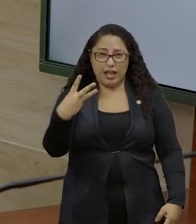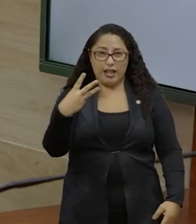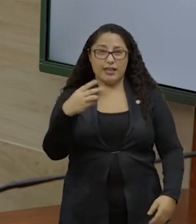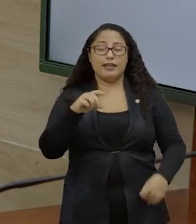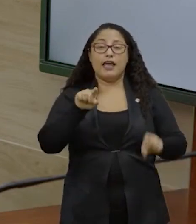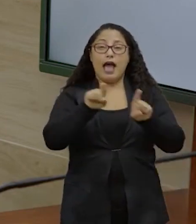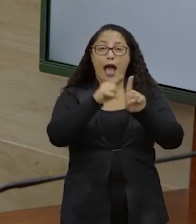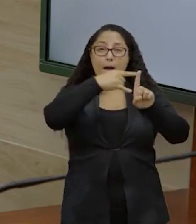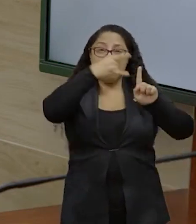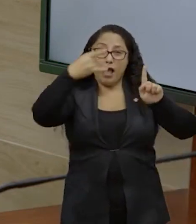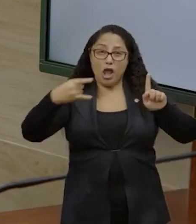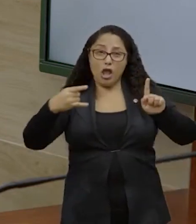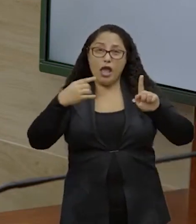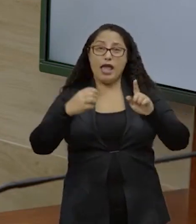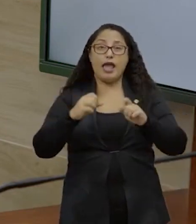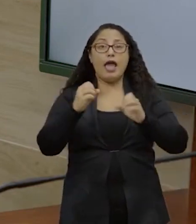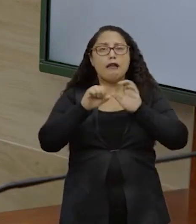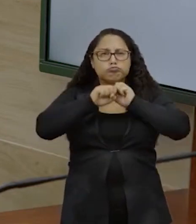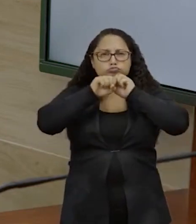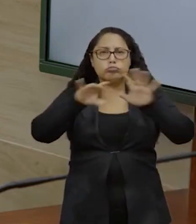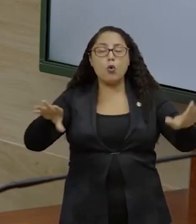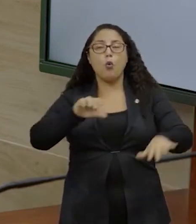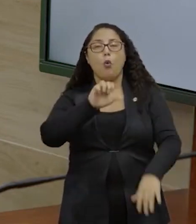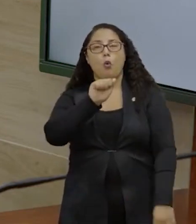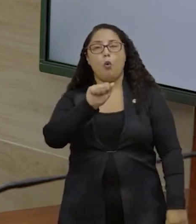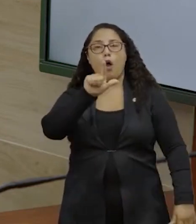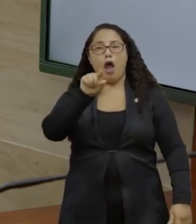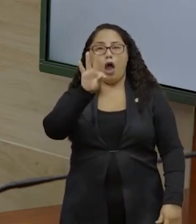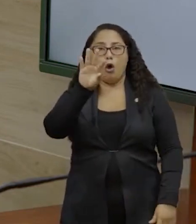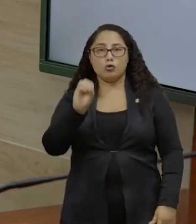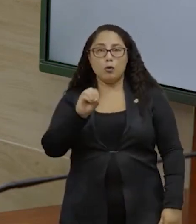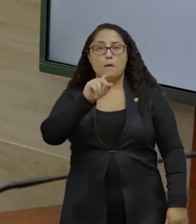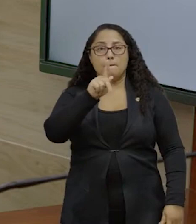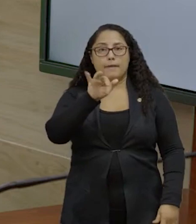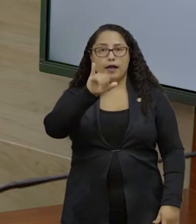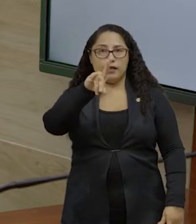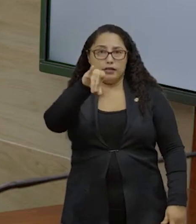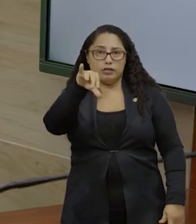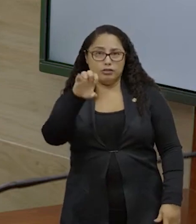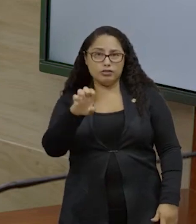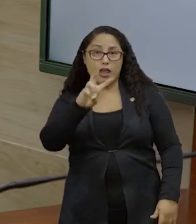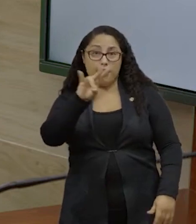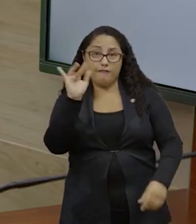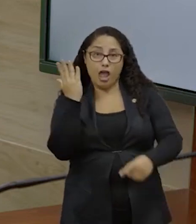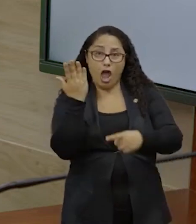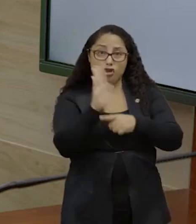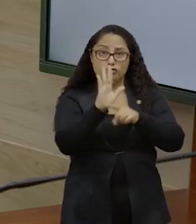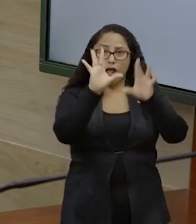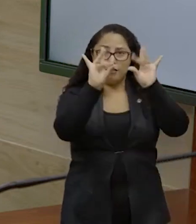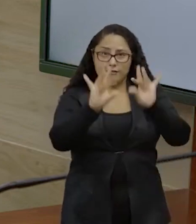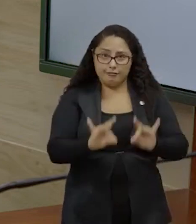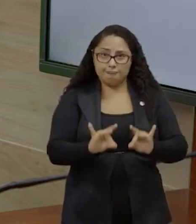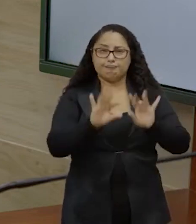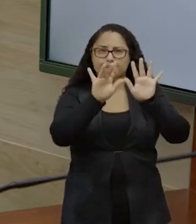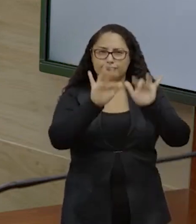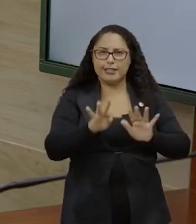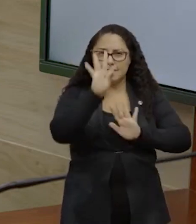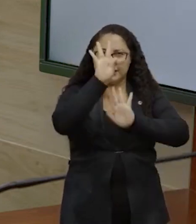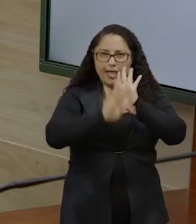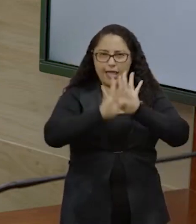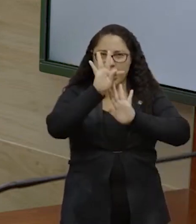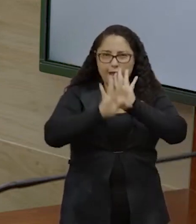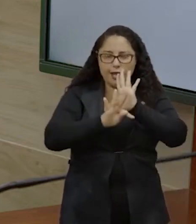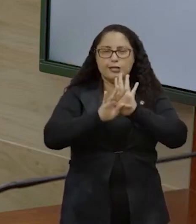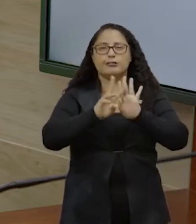A Microsoft, ela lançou o Autopilot, Uhum. que basicamente o que ele vai fazer? Ele vai te ajudar a escrever textos no seu